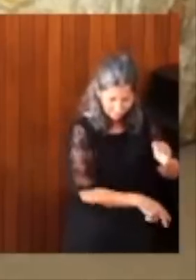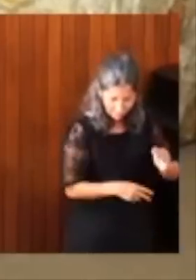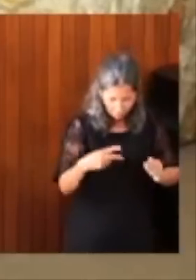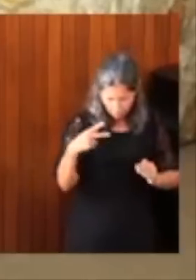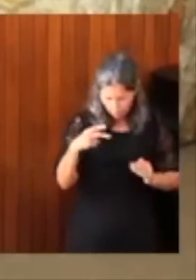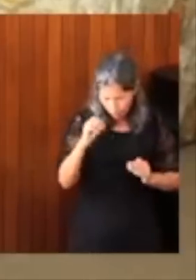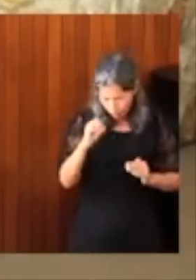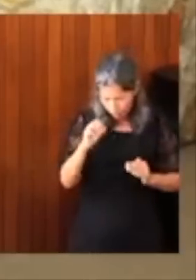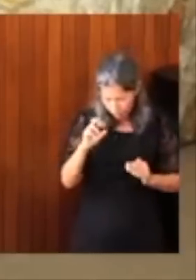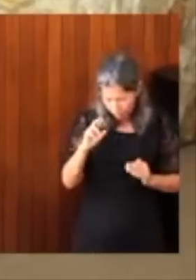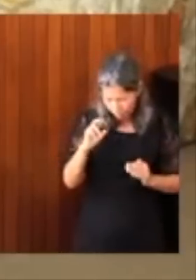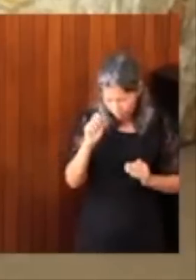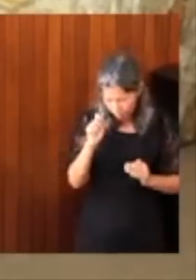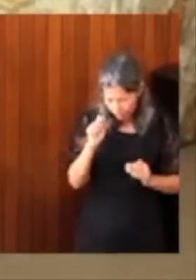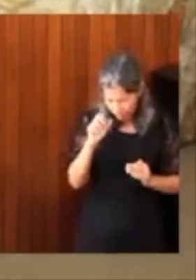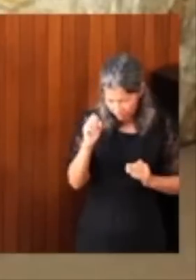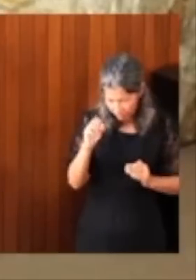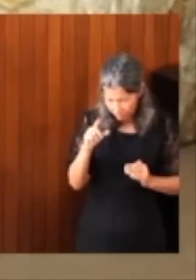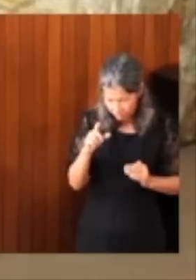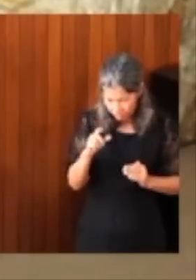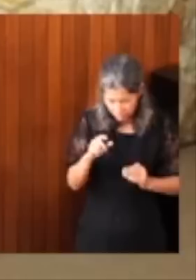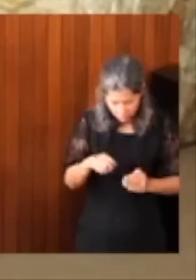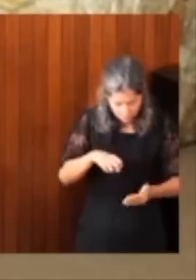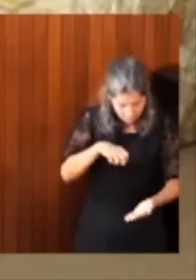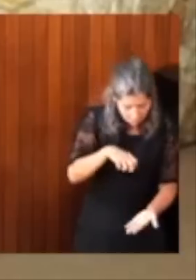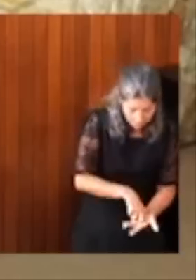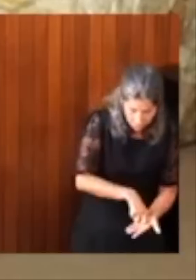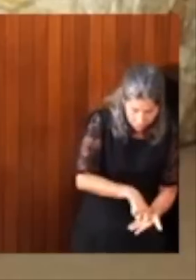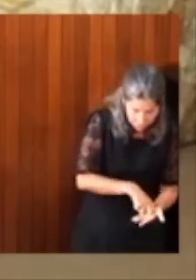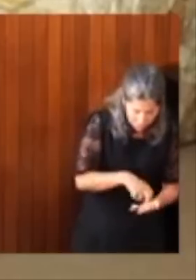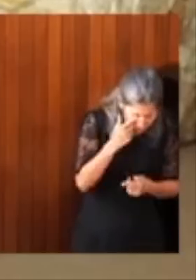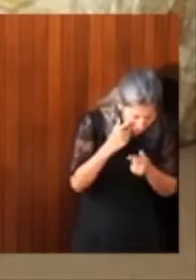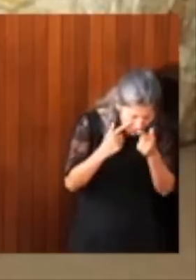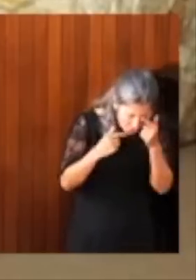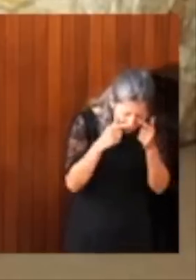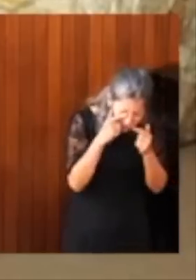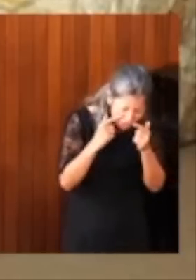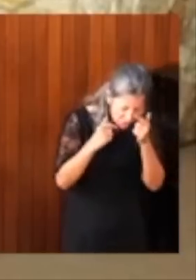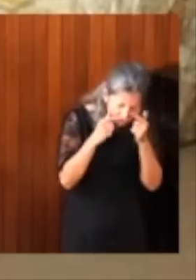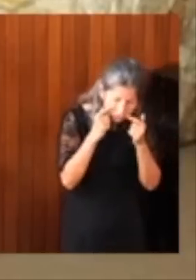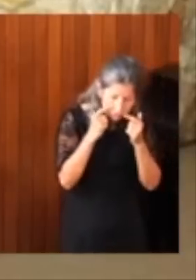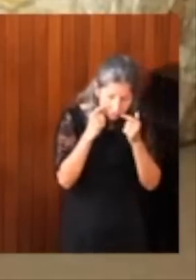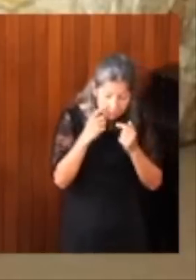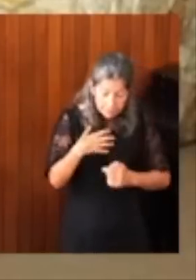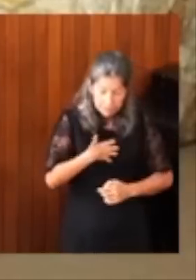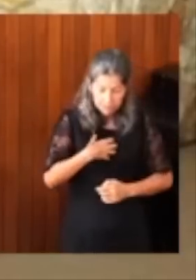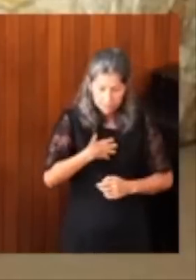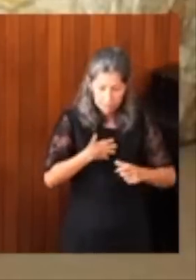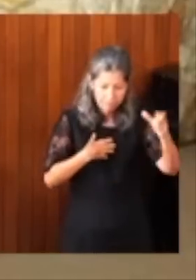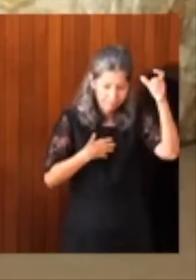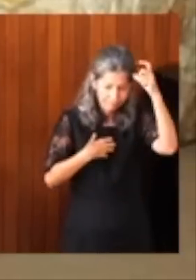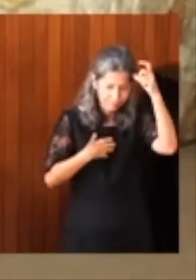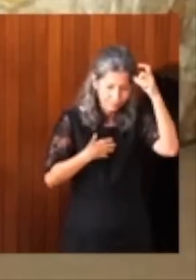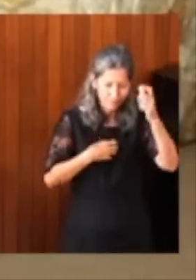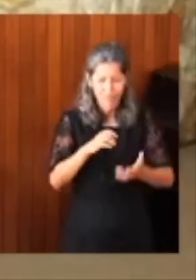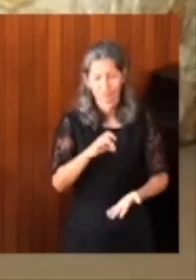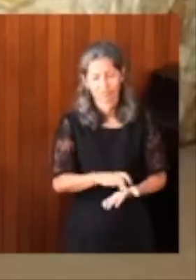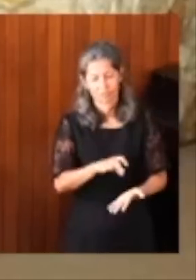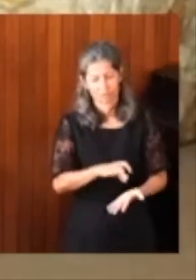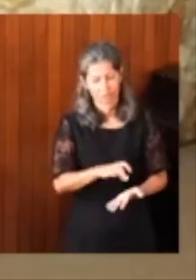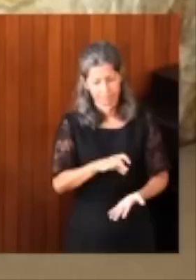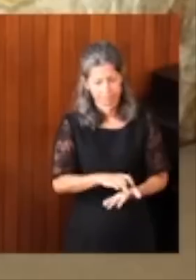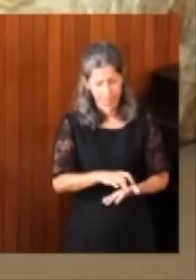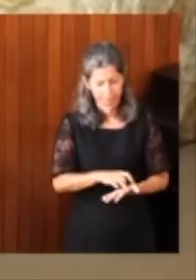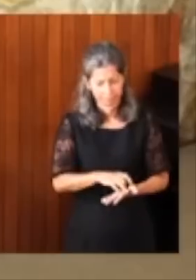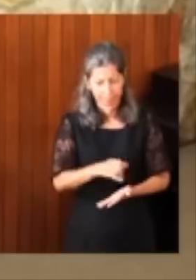quarto, acendi a luz e caí de joelhos ali, chorando. Naquele momento eu entendi que o conflito é verdadeiro, é real. E eu pedi perdão